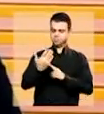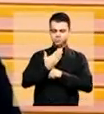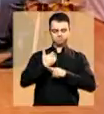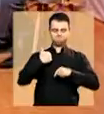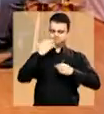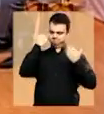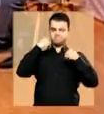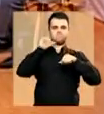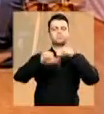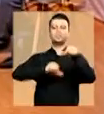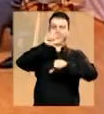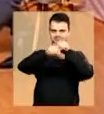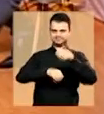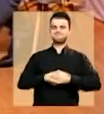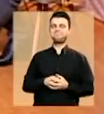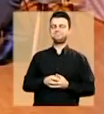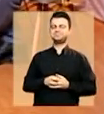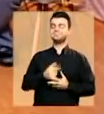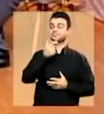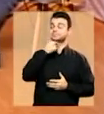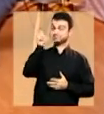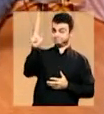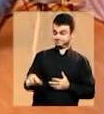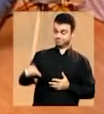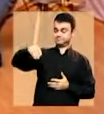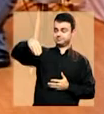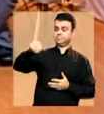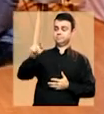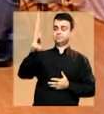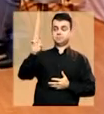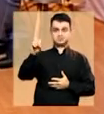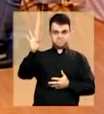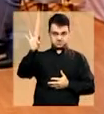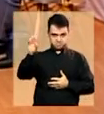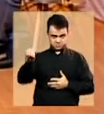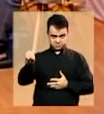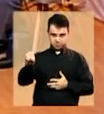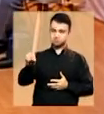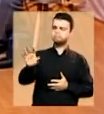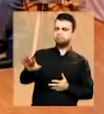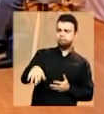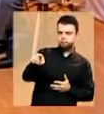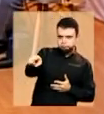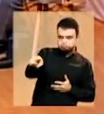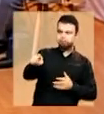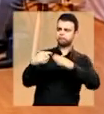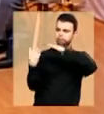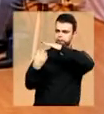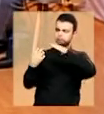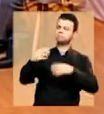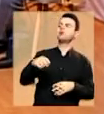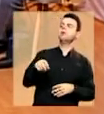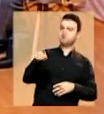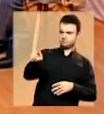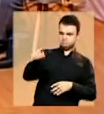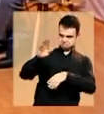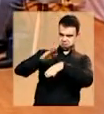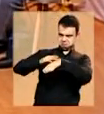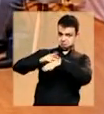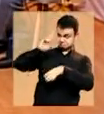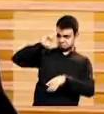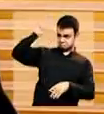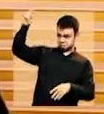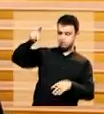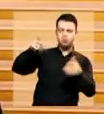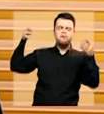palavra. Makoto, no teu caso específico, na entidade que você trabalha, e você fez, inclusive, é focado